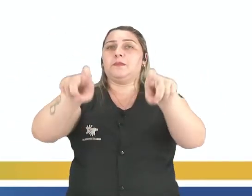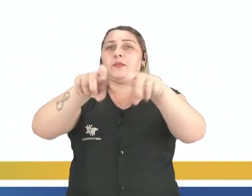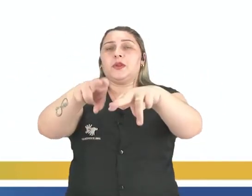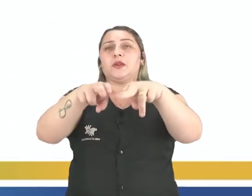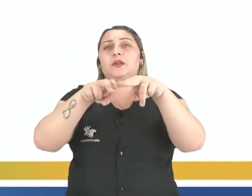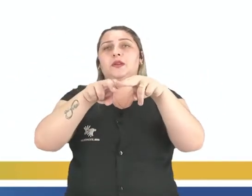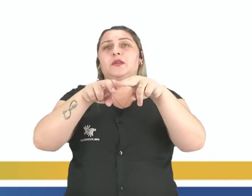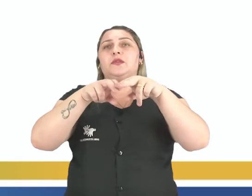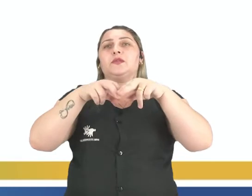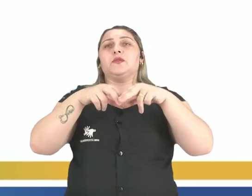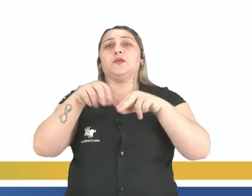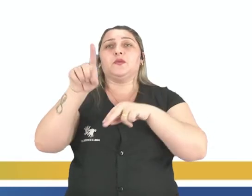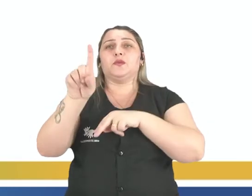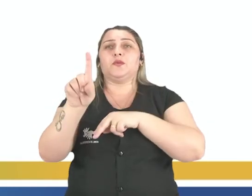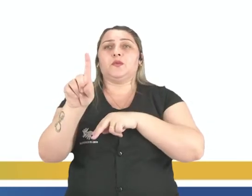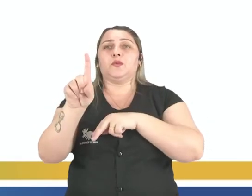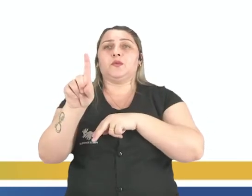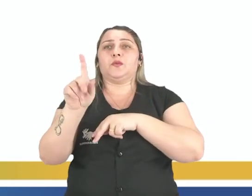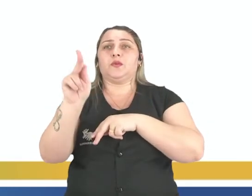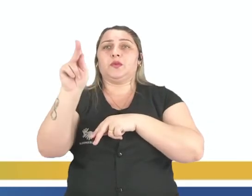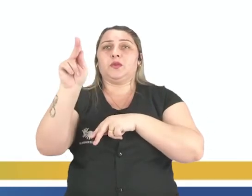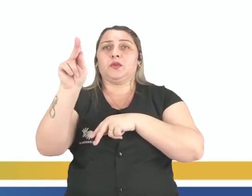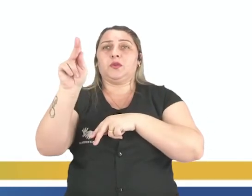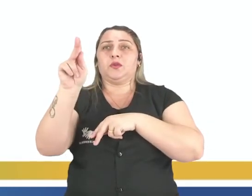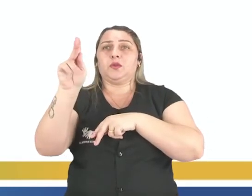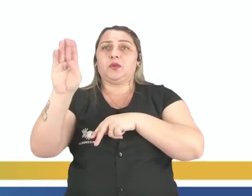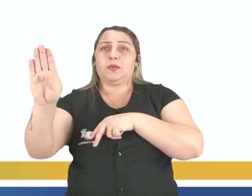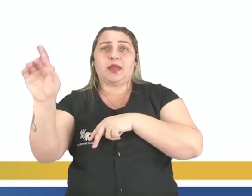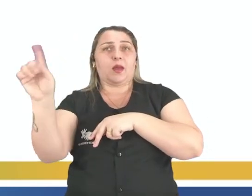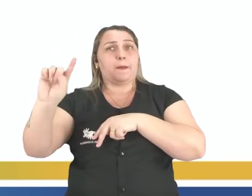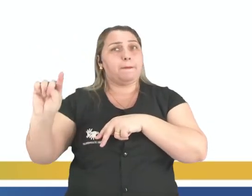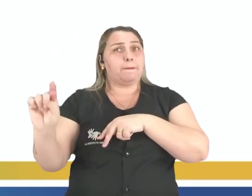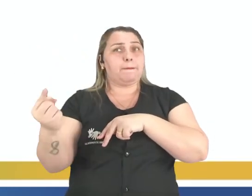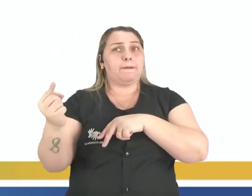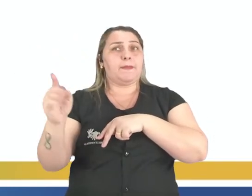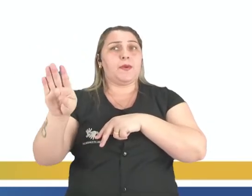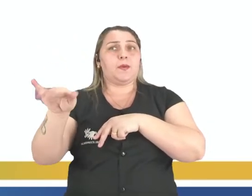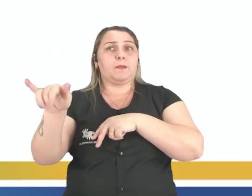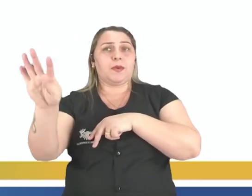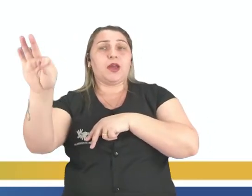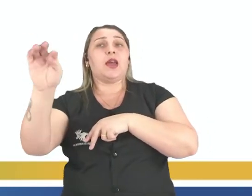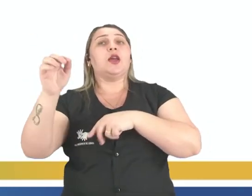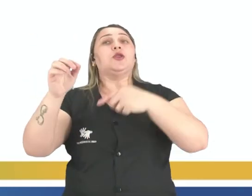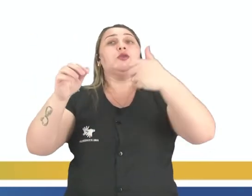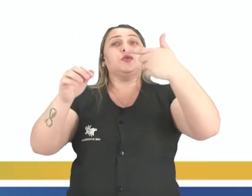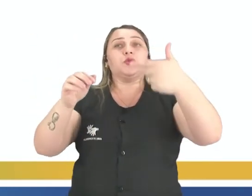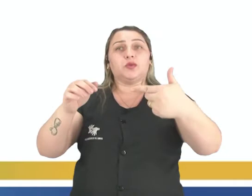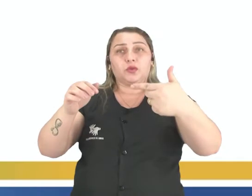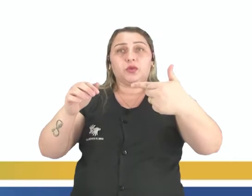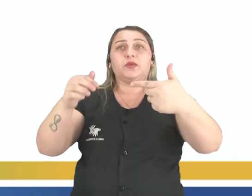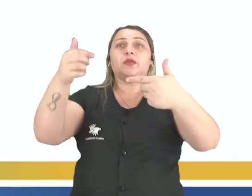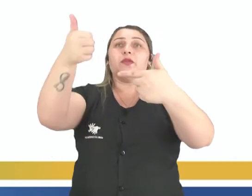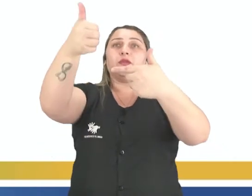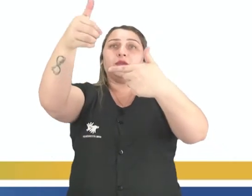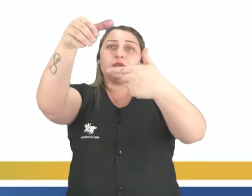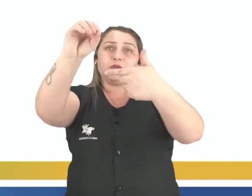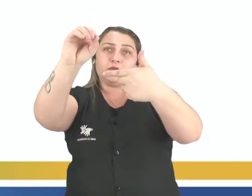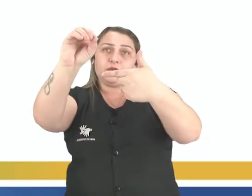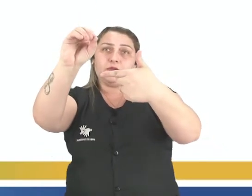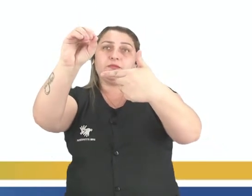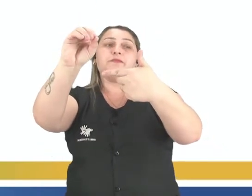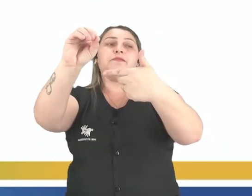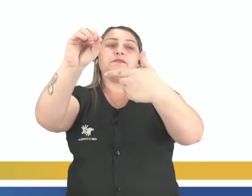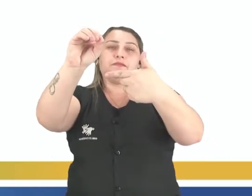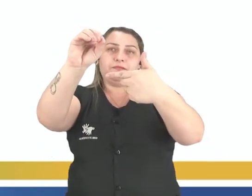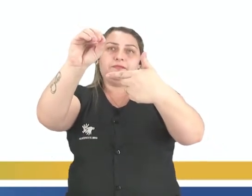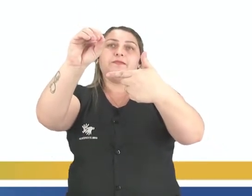isso, então, que 1 kilobyte não é 1000 bytes, é 2 elevado a 10 bytes.